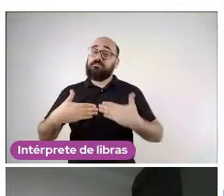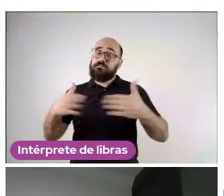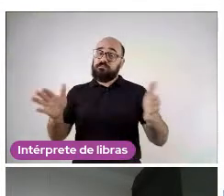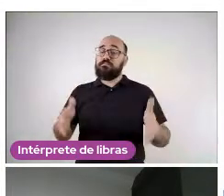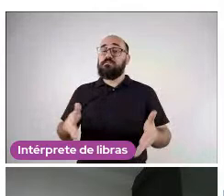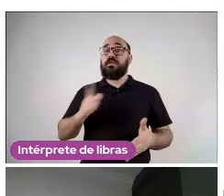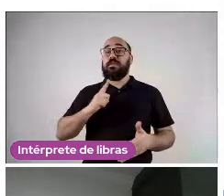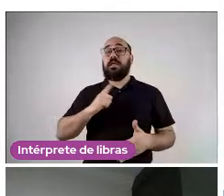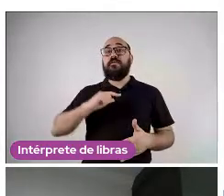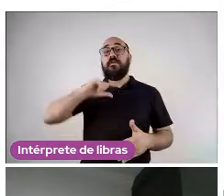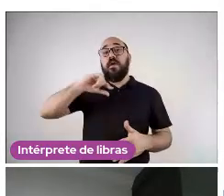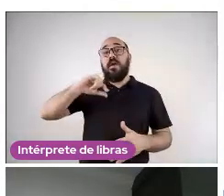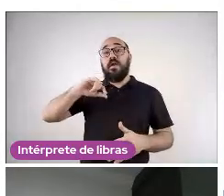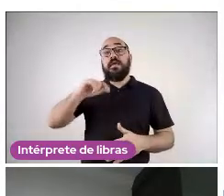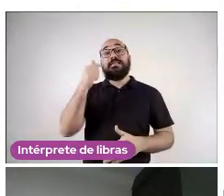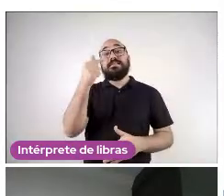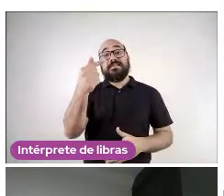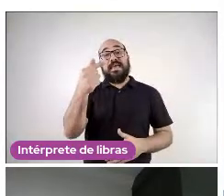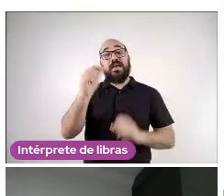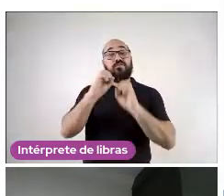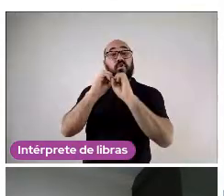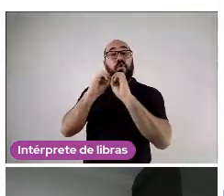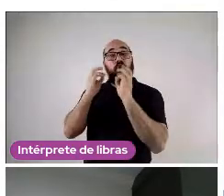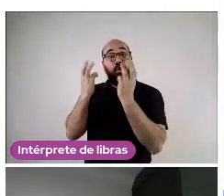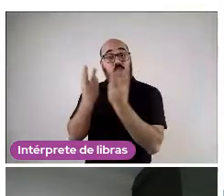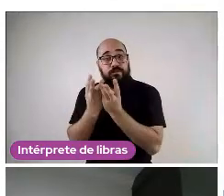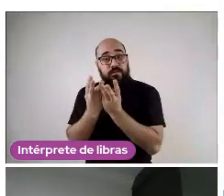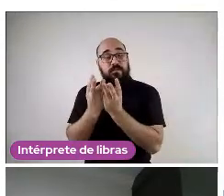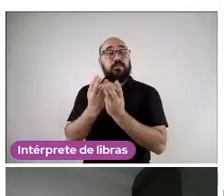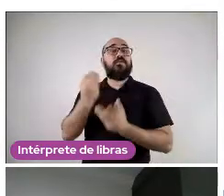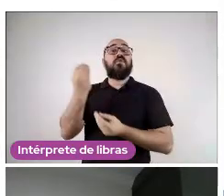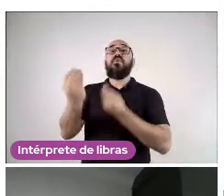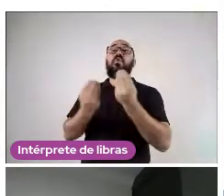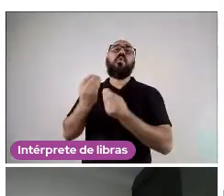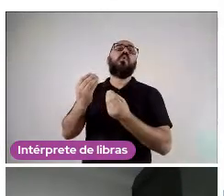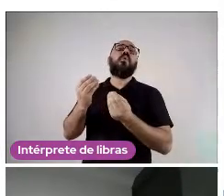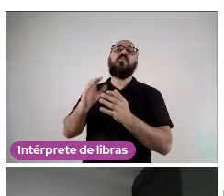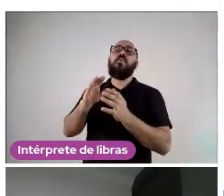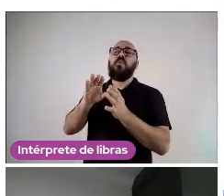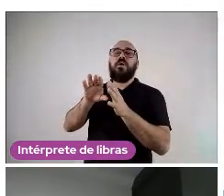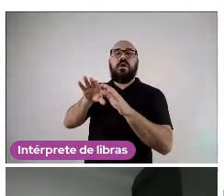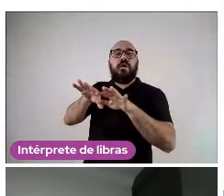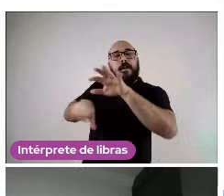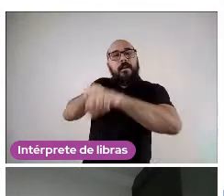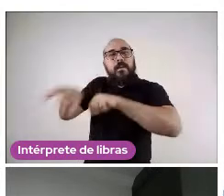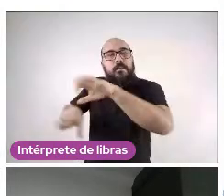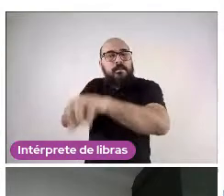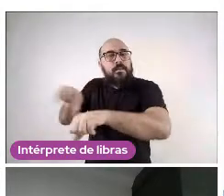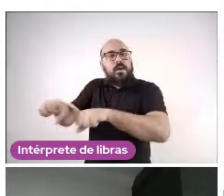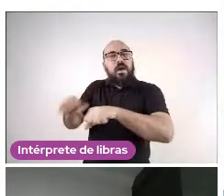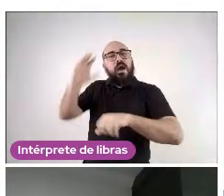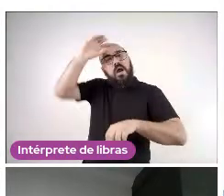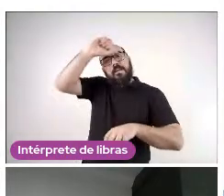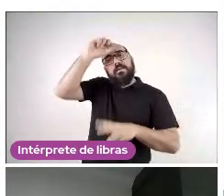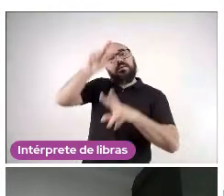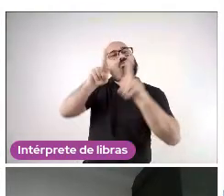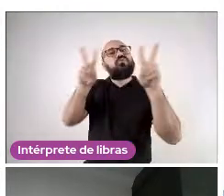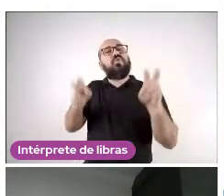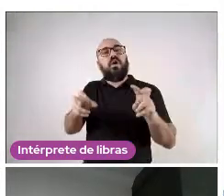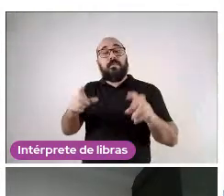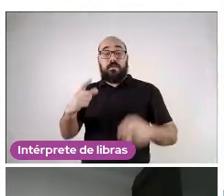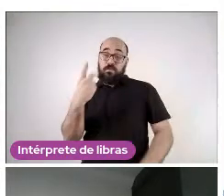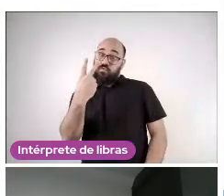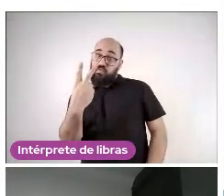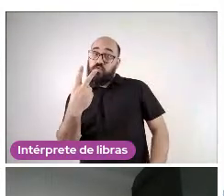7 workshops, 7 oficinas de consulta, sendo 2 nacionais e